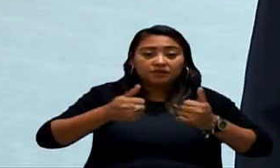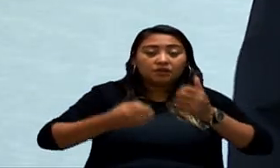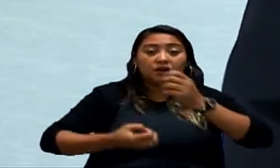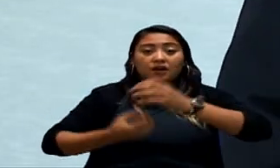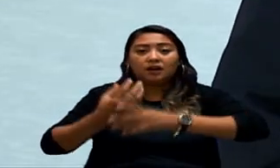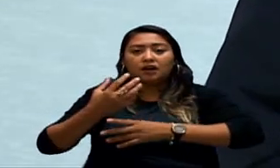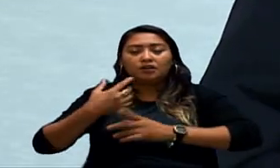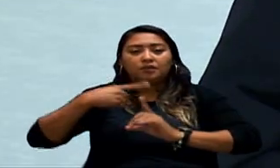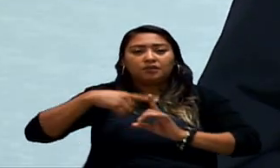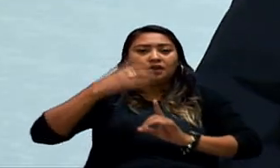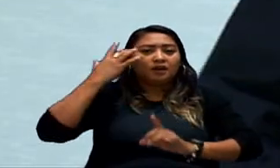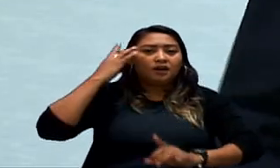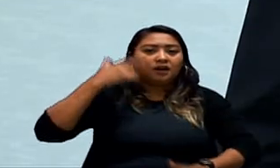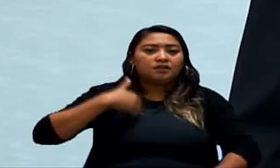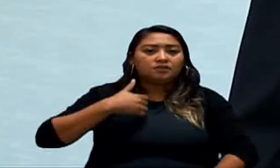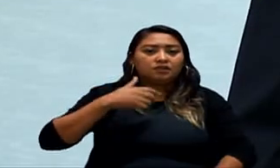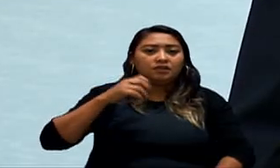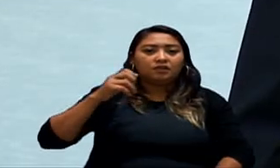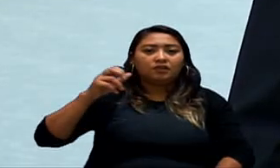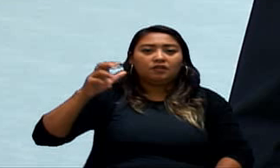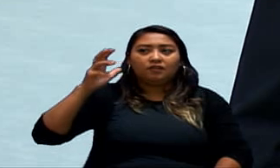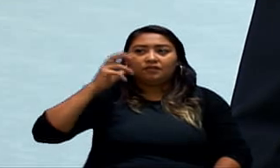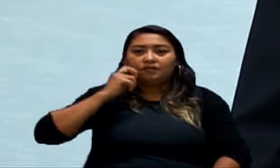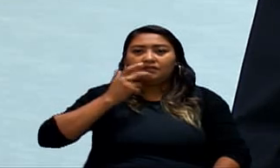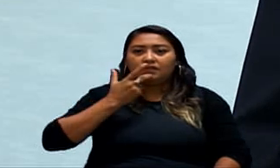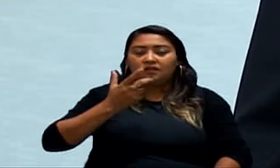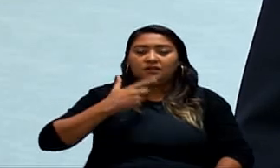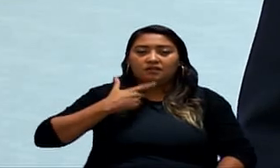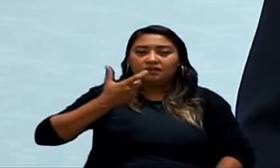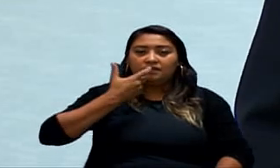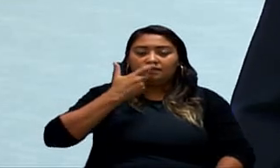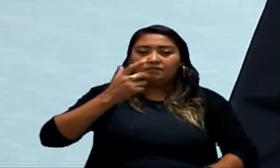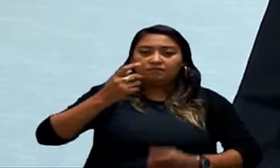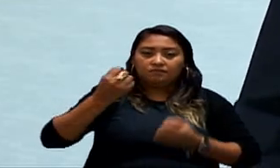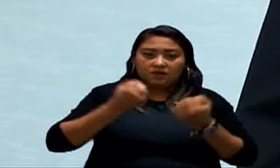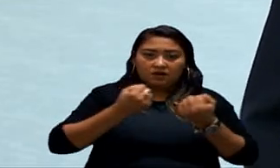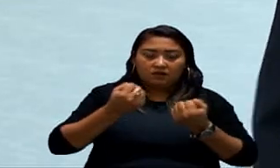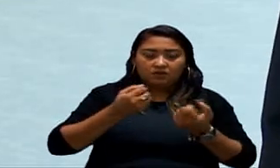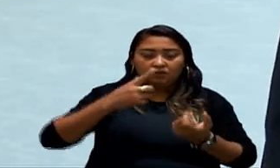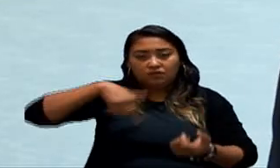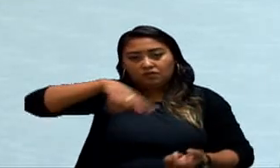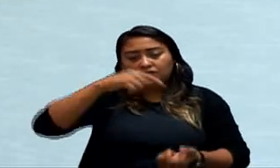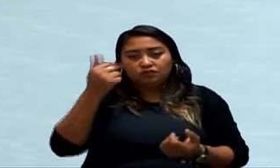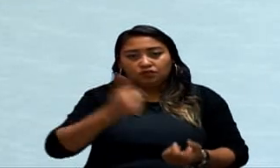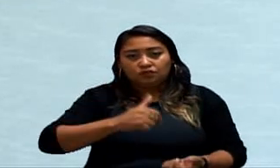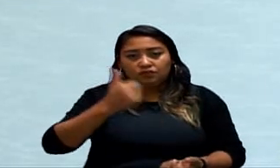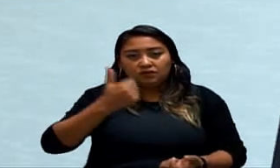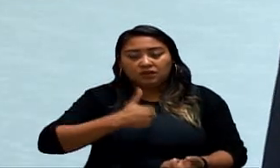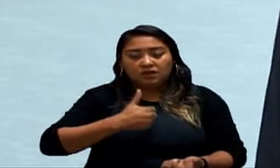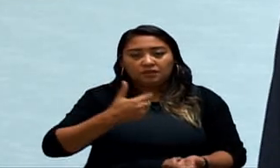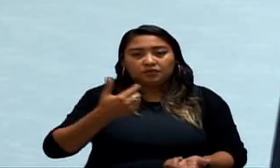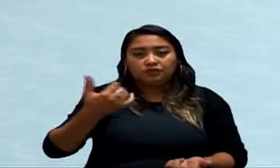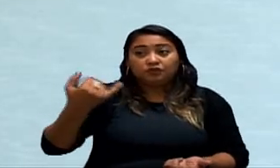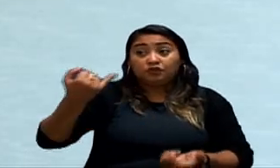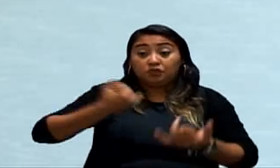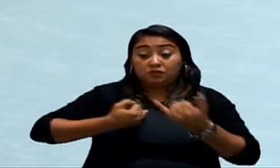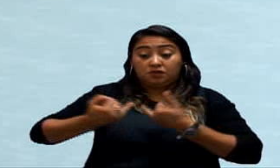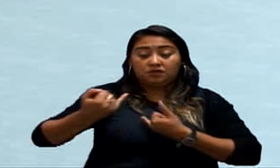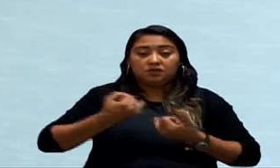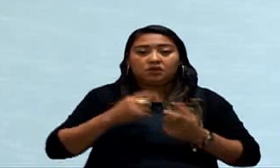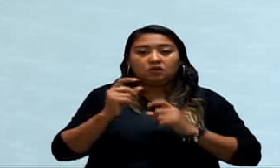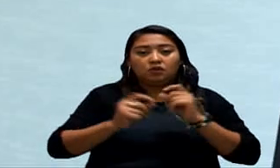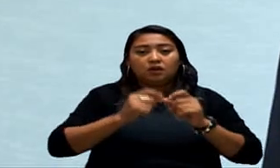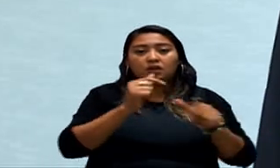porque eu acho que ele nunca ouviu falar no odontomóvel, já que nós não temos informações a respeito